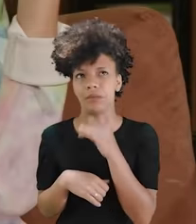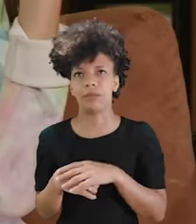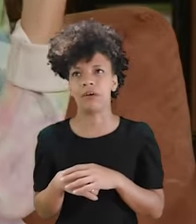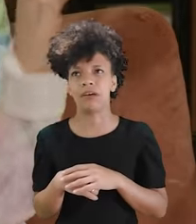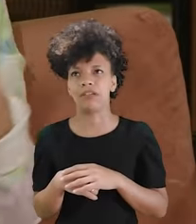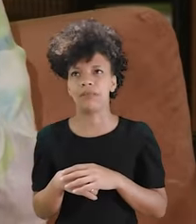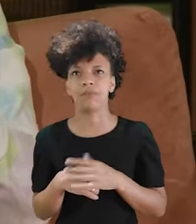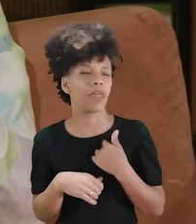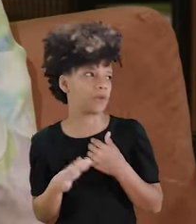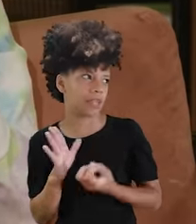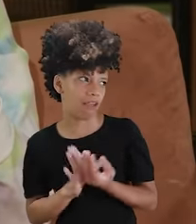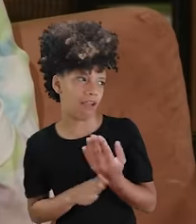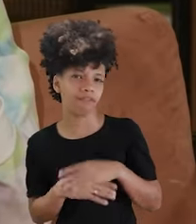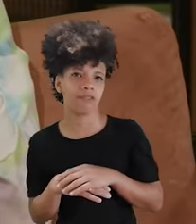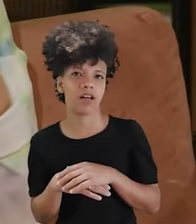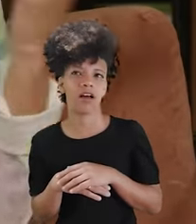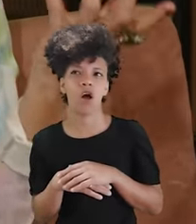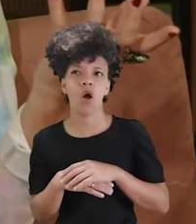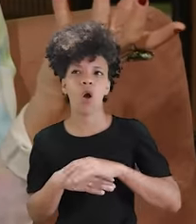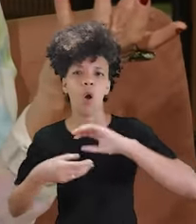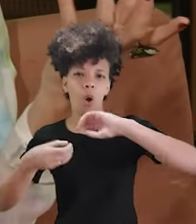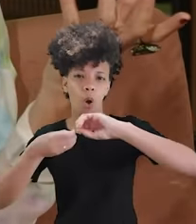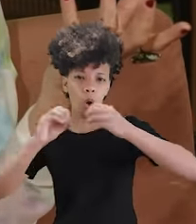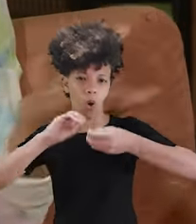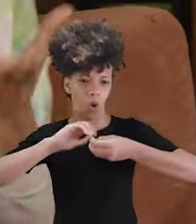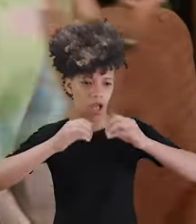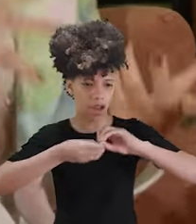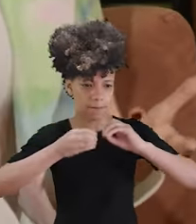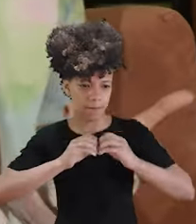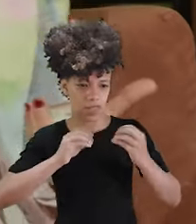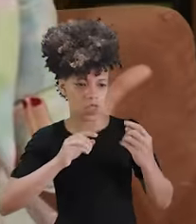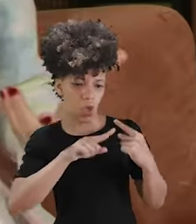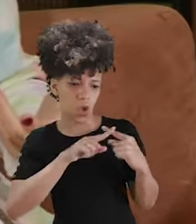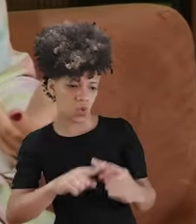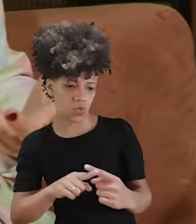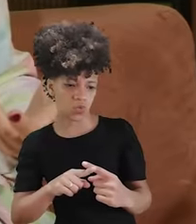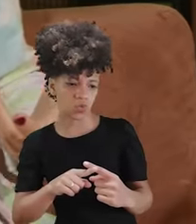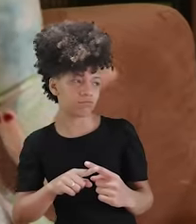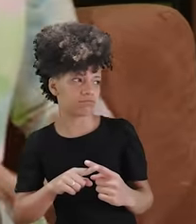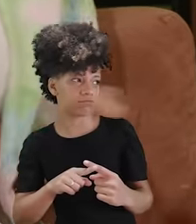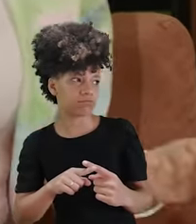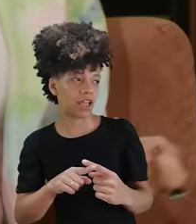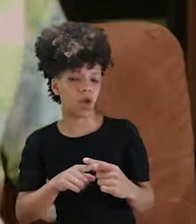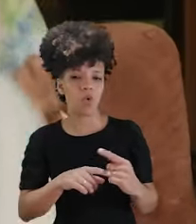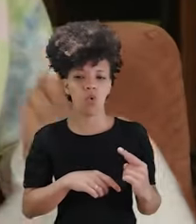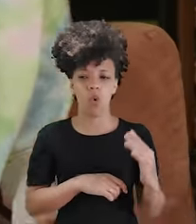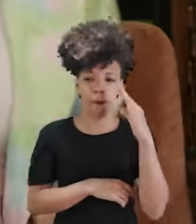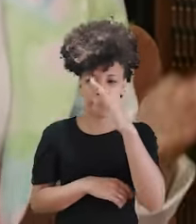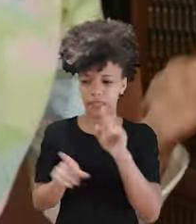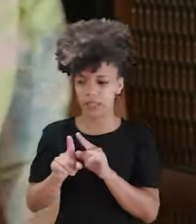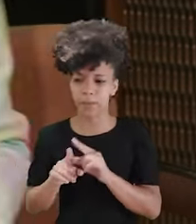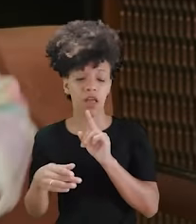criava por exemplo Olimpíadas dos oficiais contra os passageiros e ele